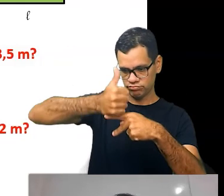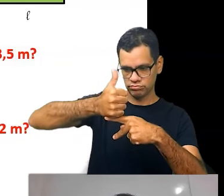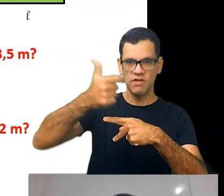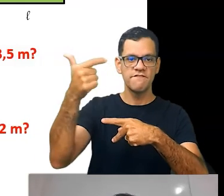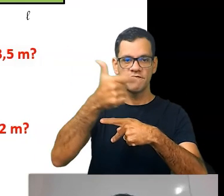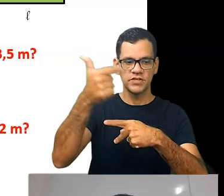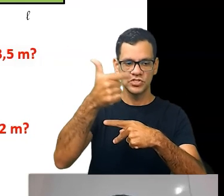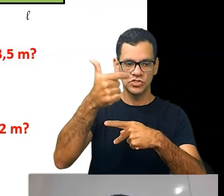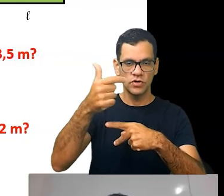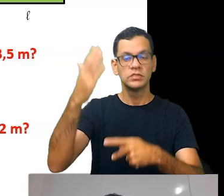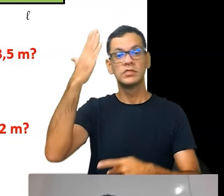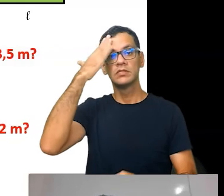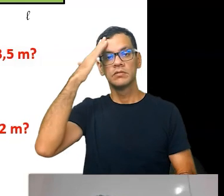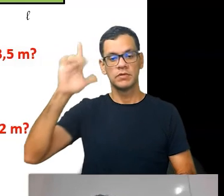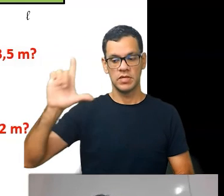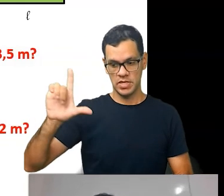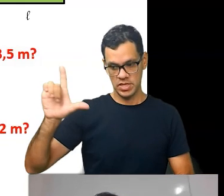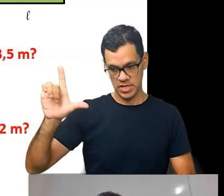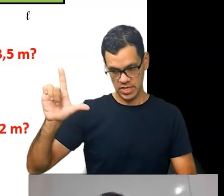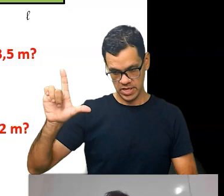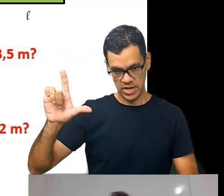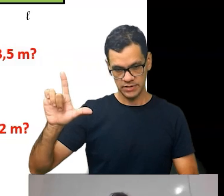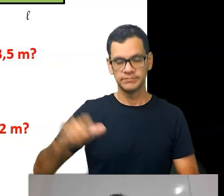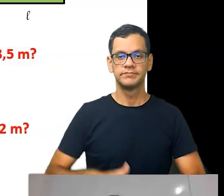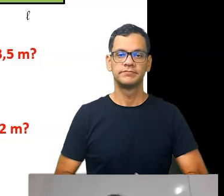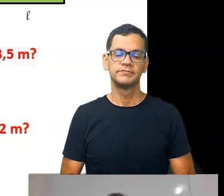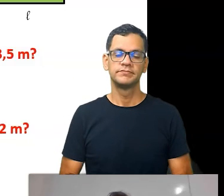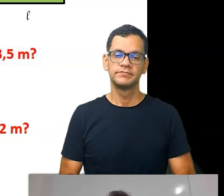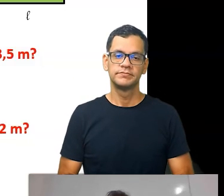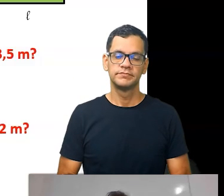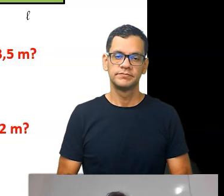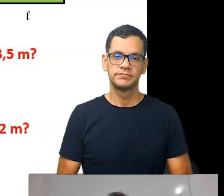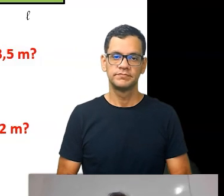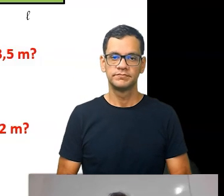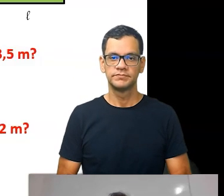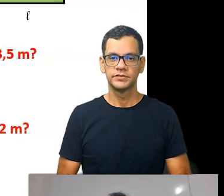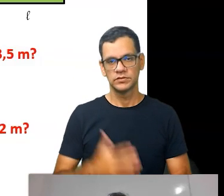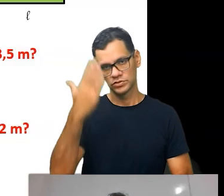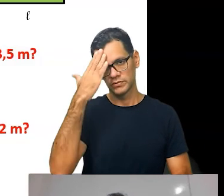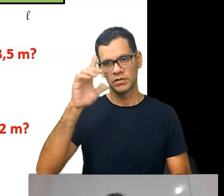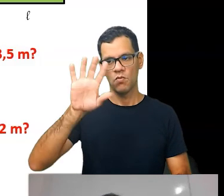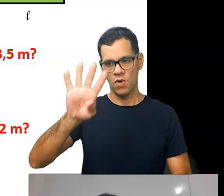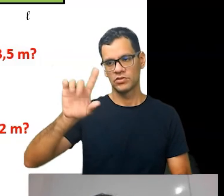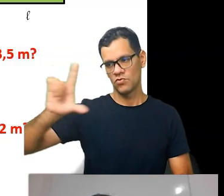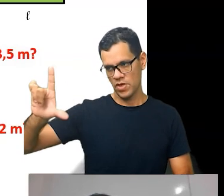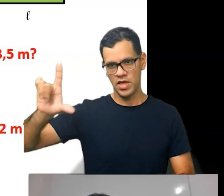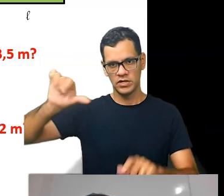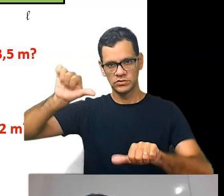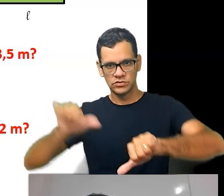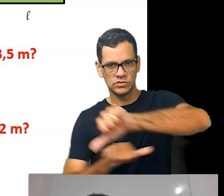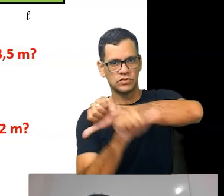por 22 e ele quer saber o L. Então, 22, que é igual a 4 vezes o L. 4